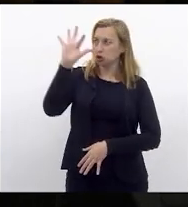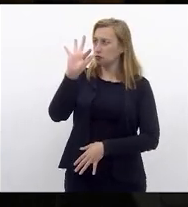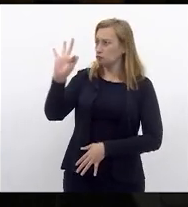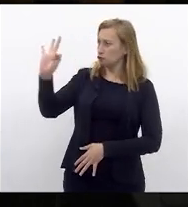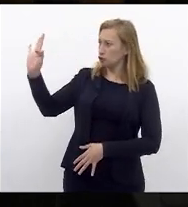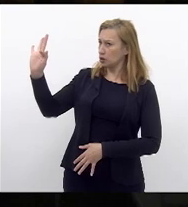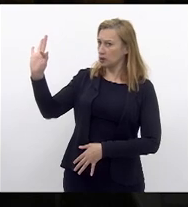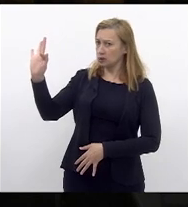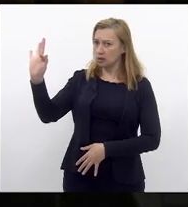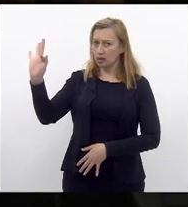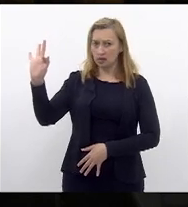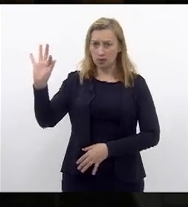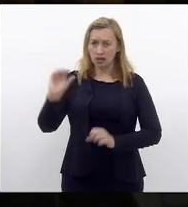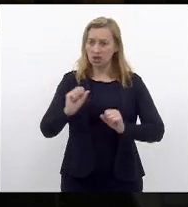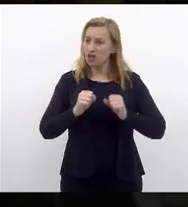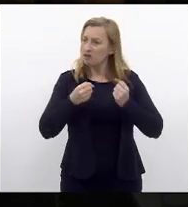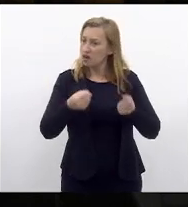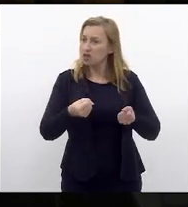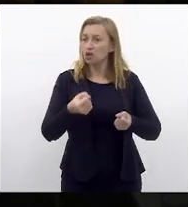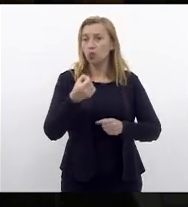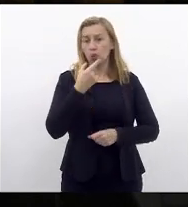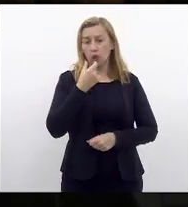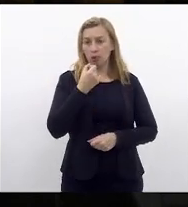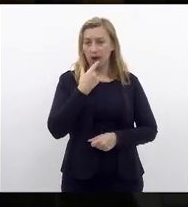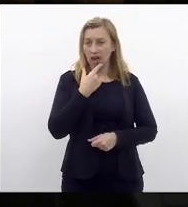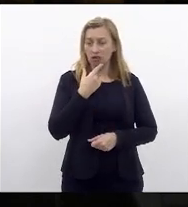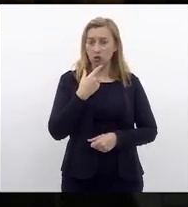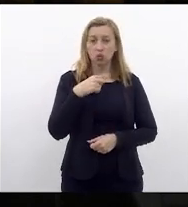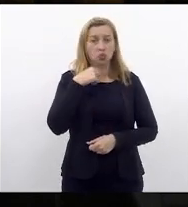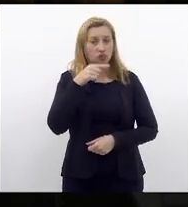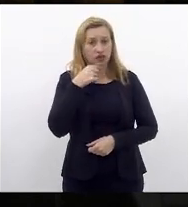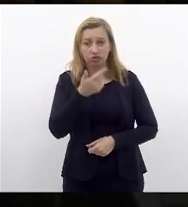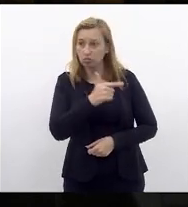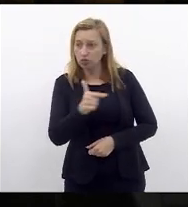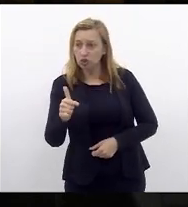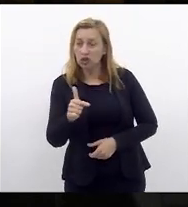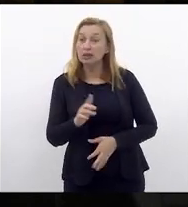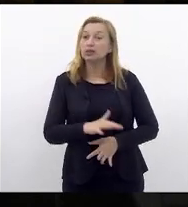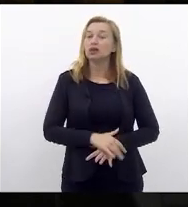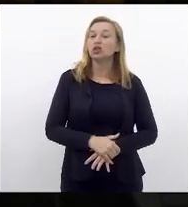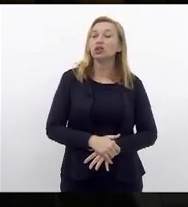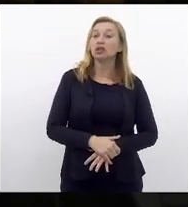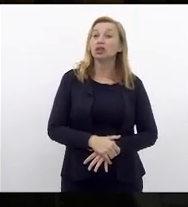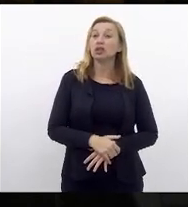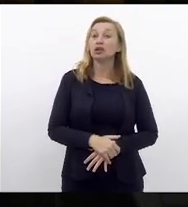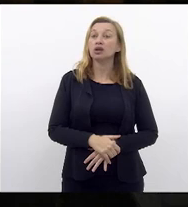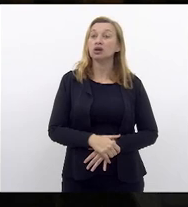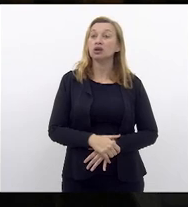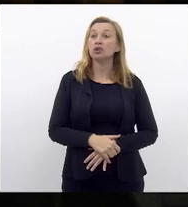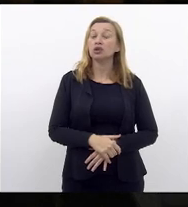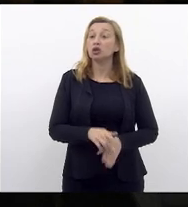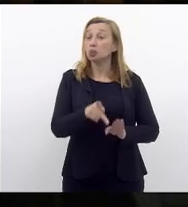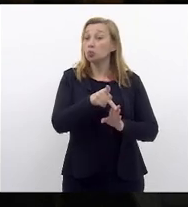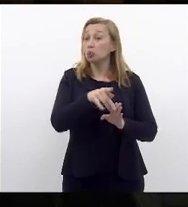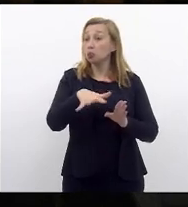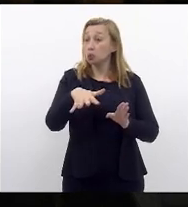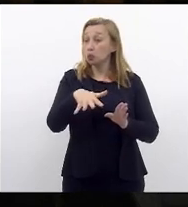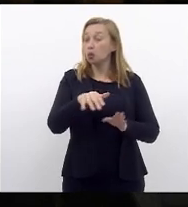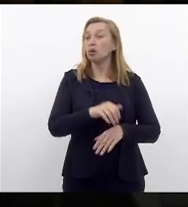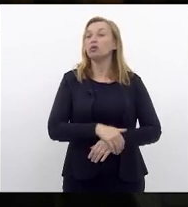essa defesa, não existe mais dúvida nenhuma de que esses